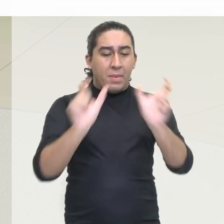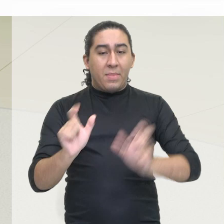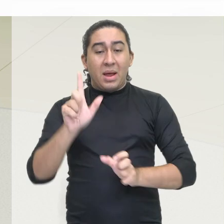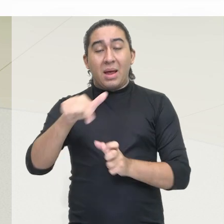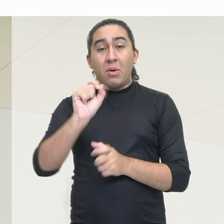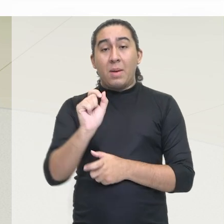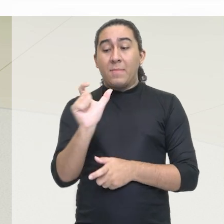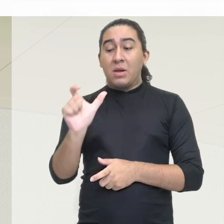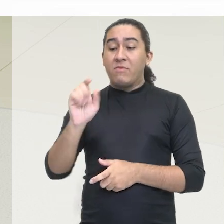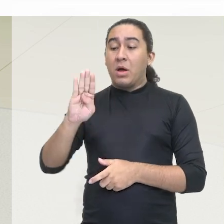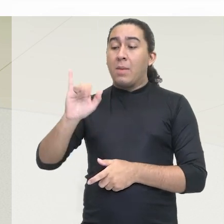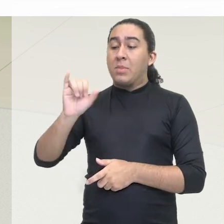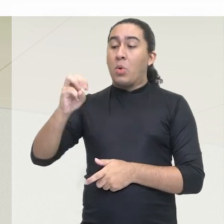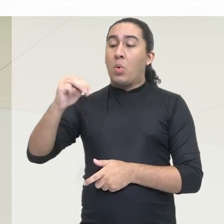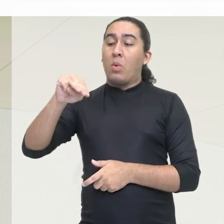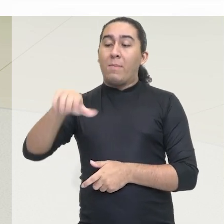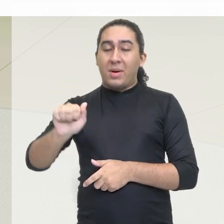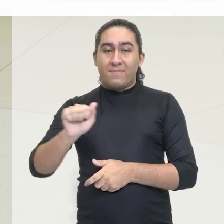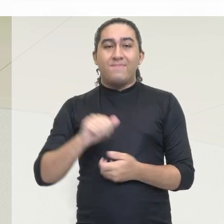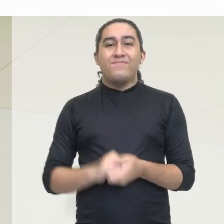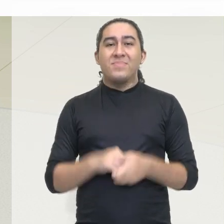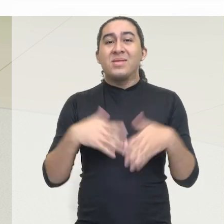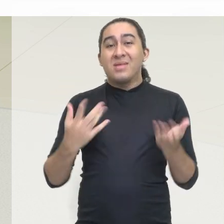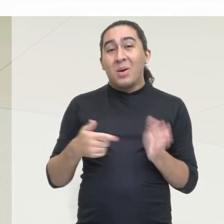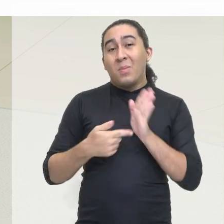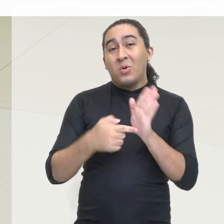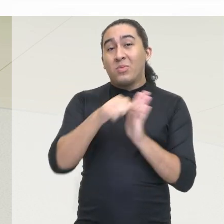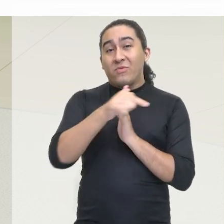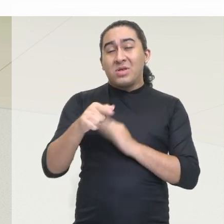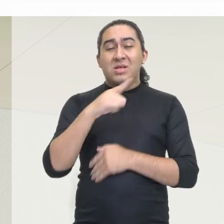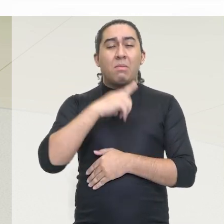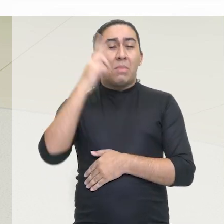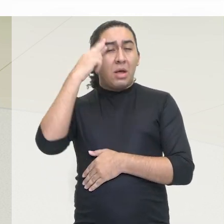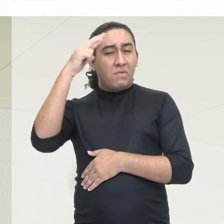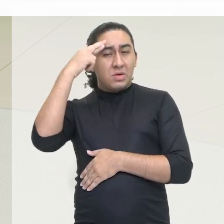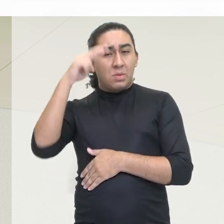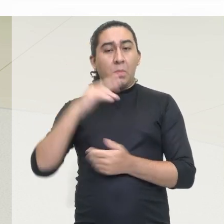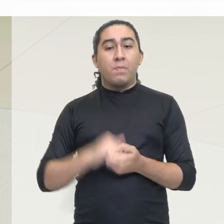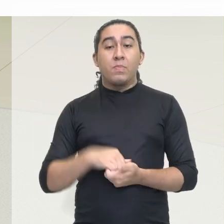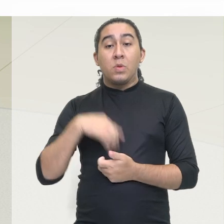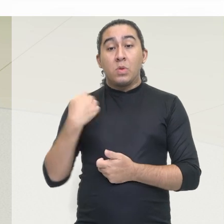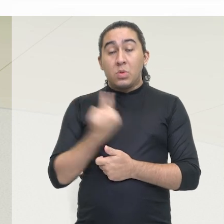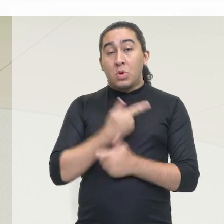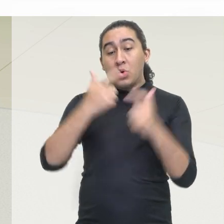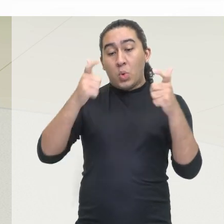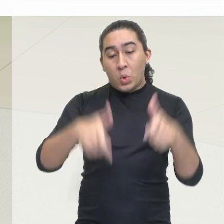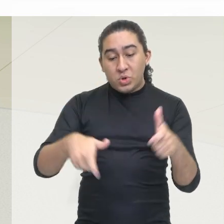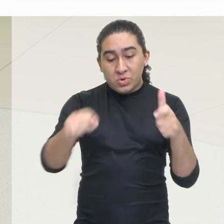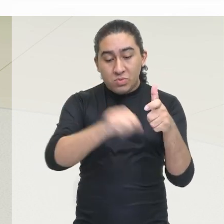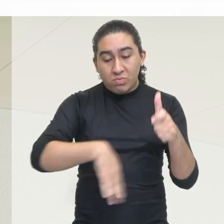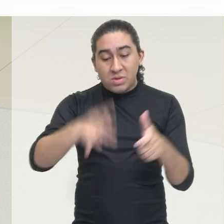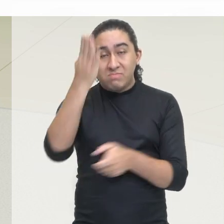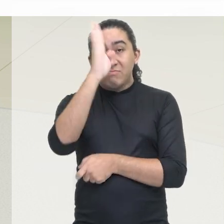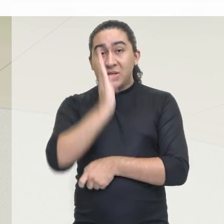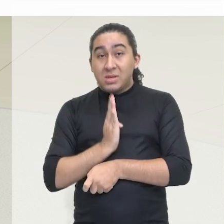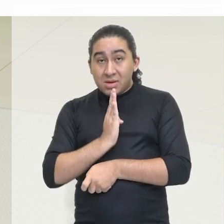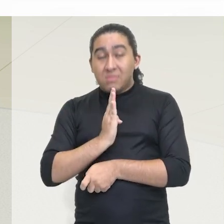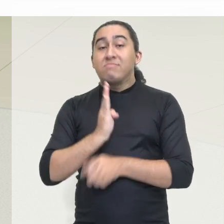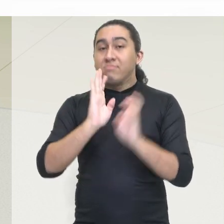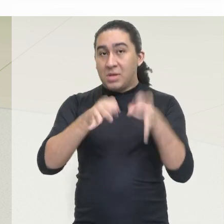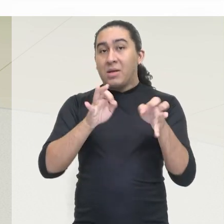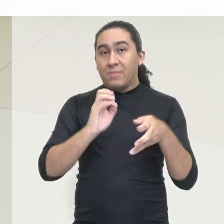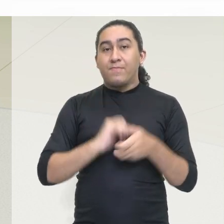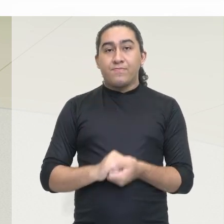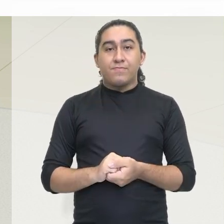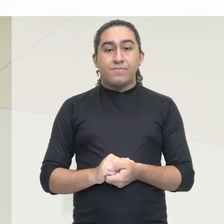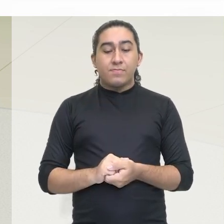palavra bioma. E aí eu trago para vocês uma seguinte reflexão. Nós estamos aqui no território brasileiro, né,